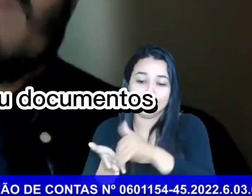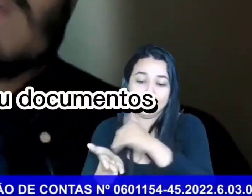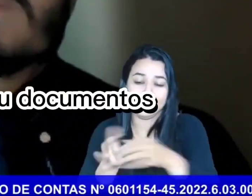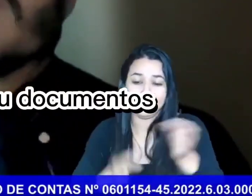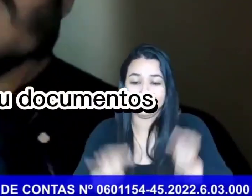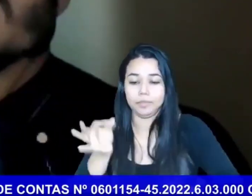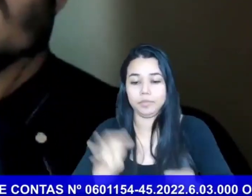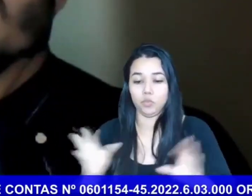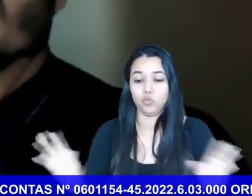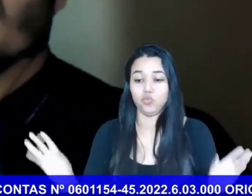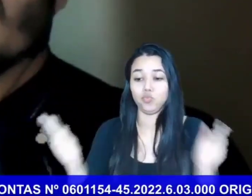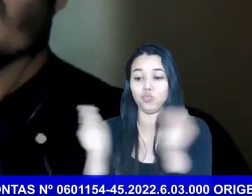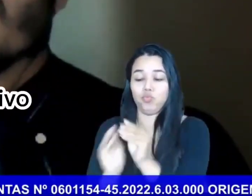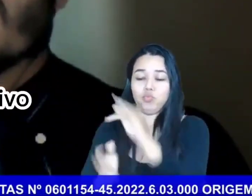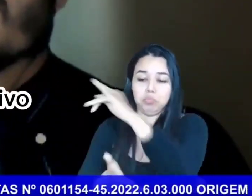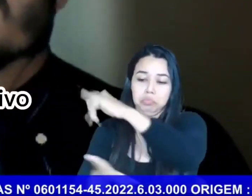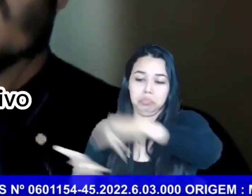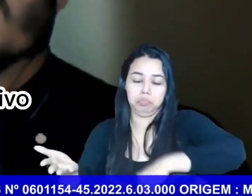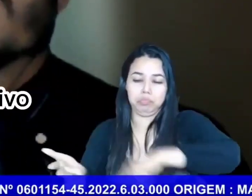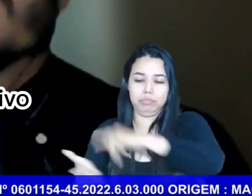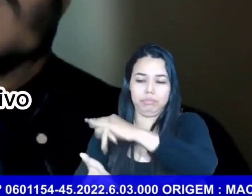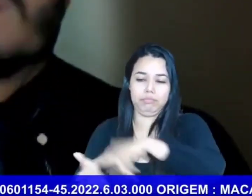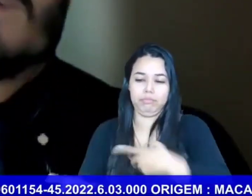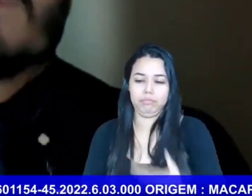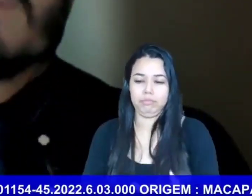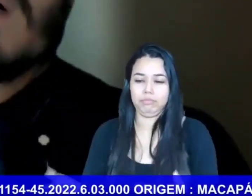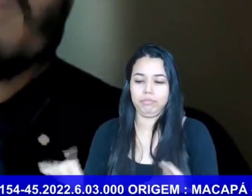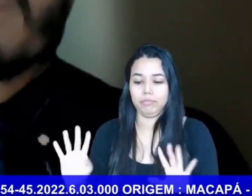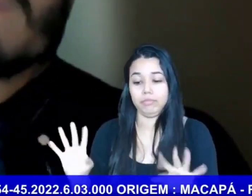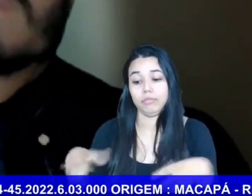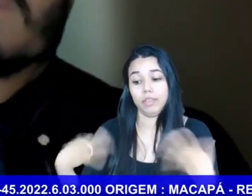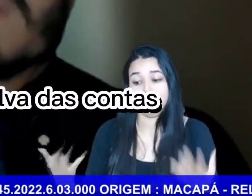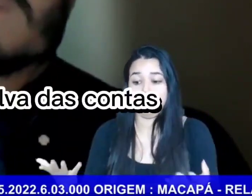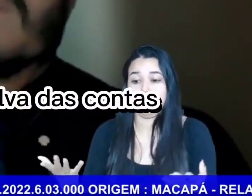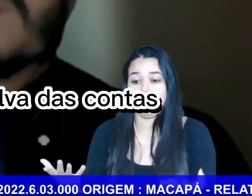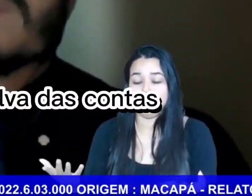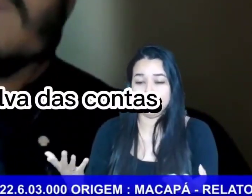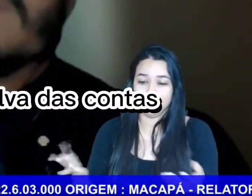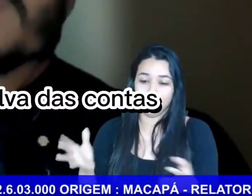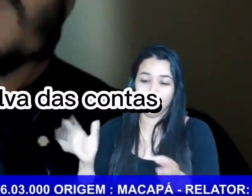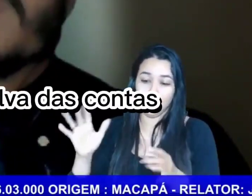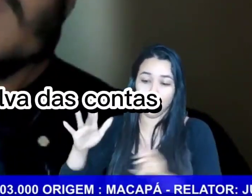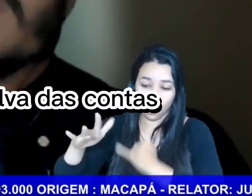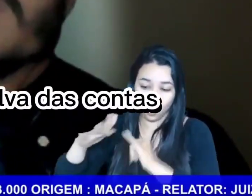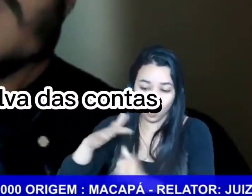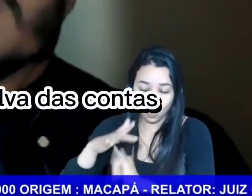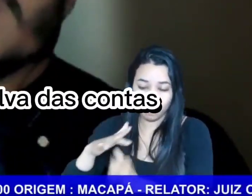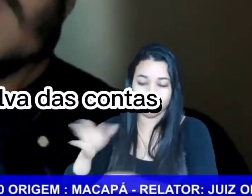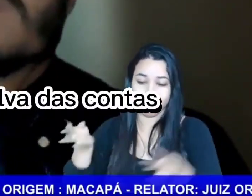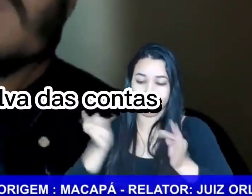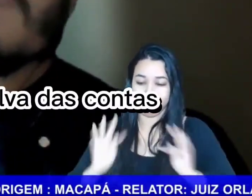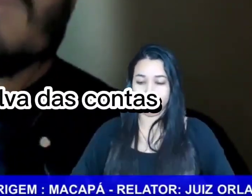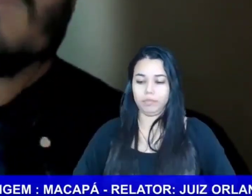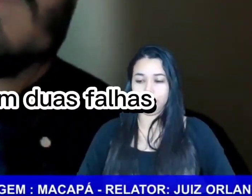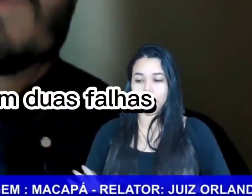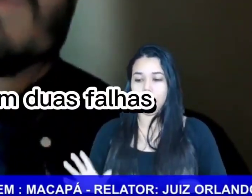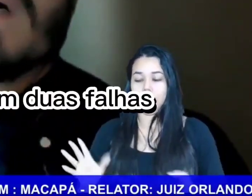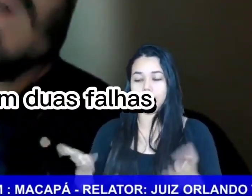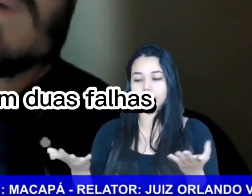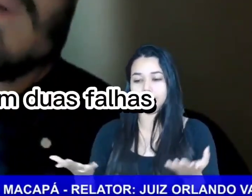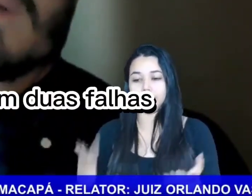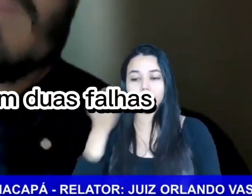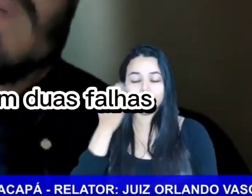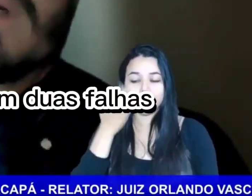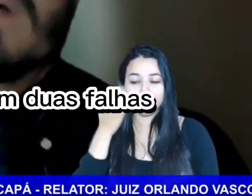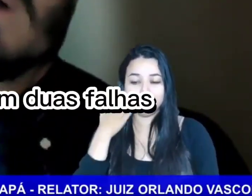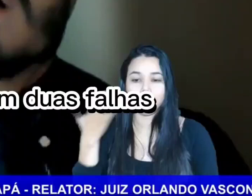juntou documentos. Em parecer conclusivo, o órgão técnico sugeriu a aprovação com ressalva das contas por entender